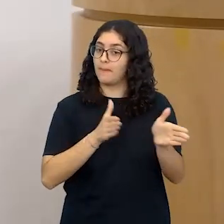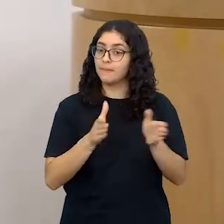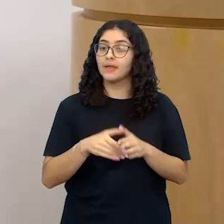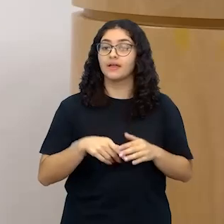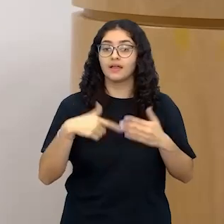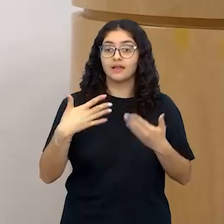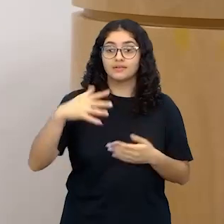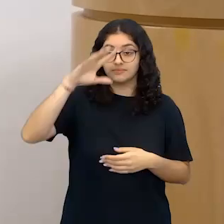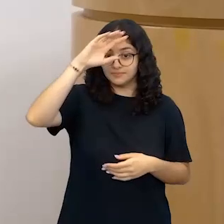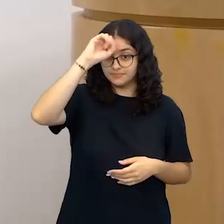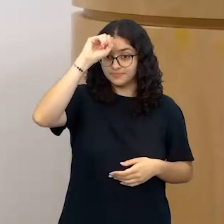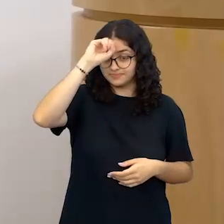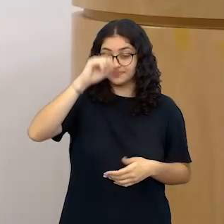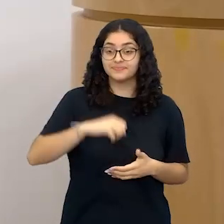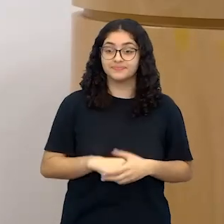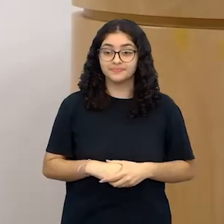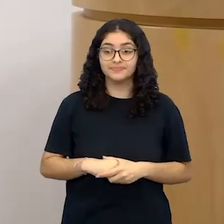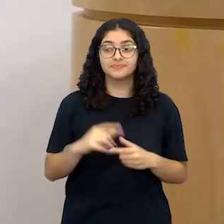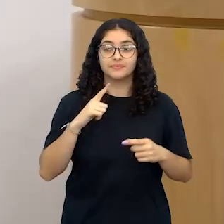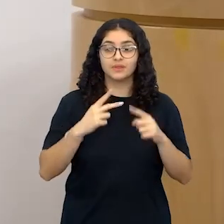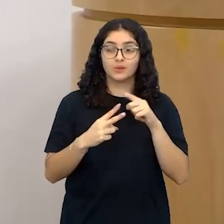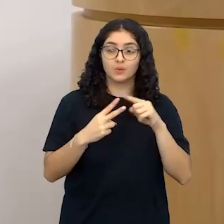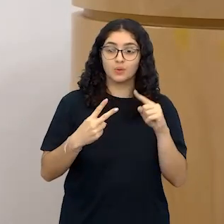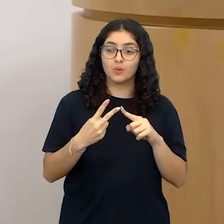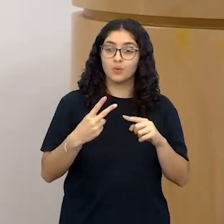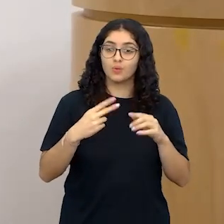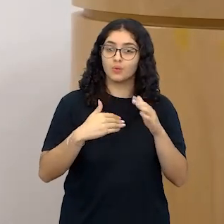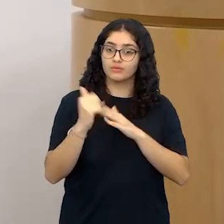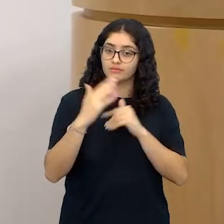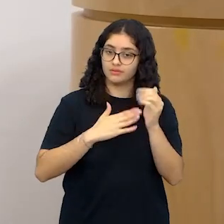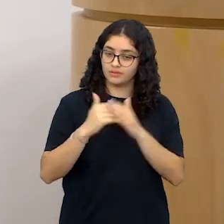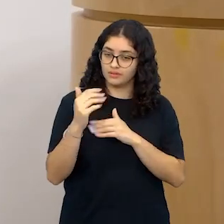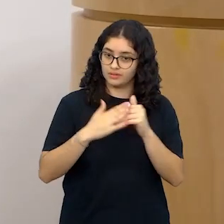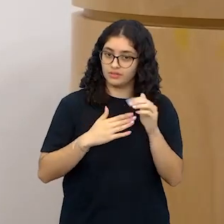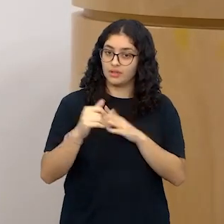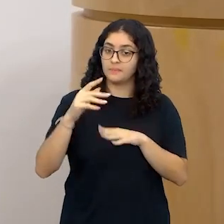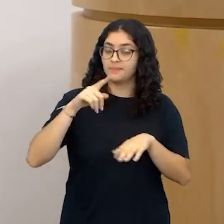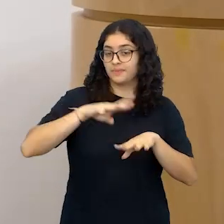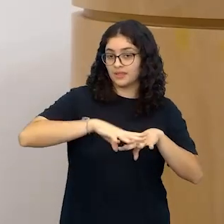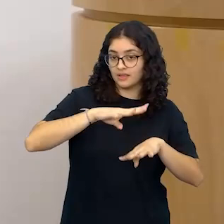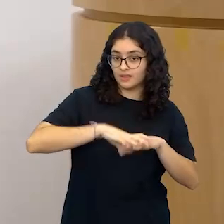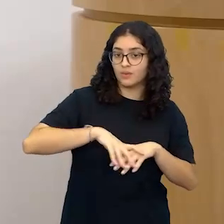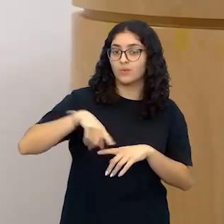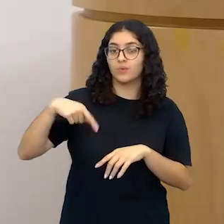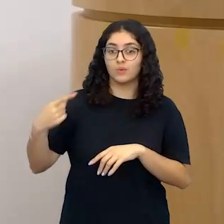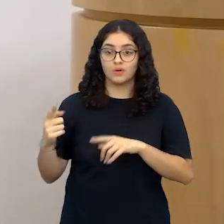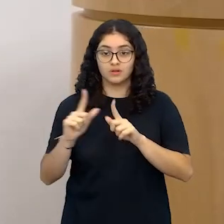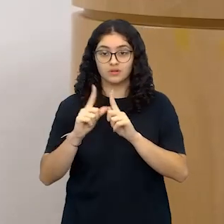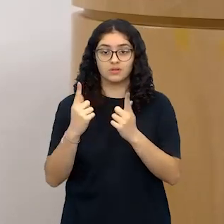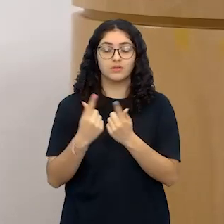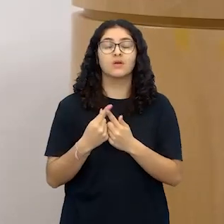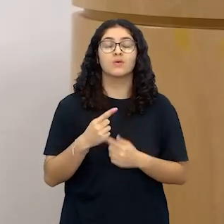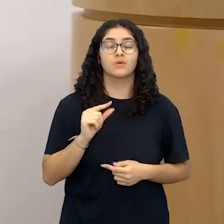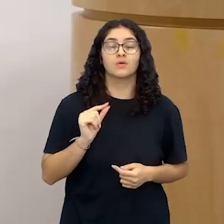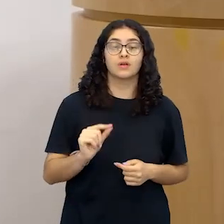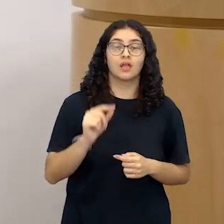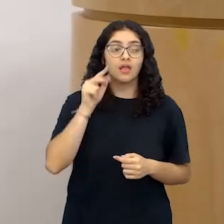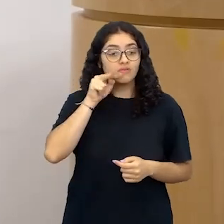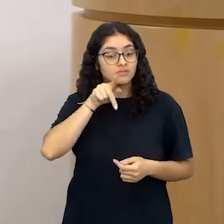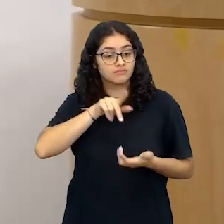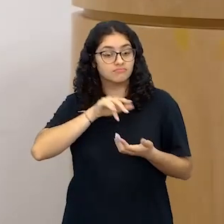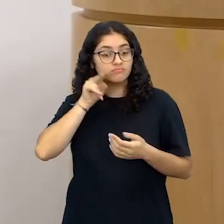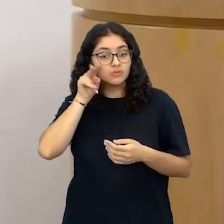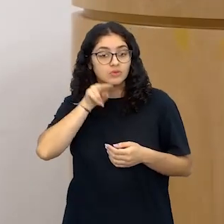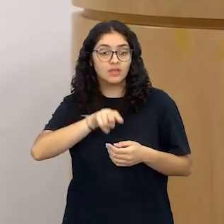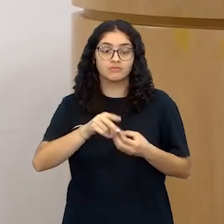aprendizagem. Ela trouxe aqui 2 formas práticas, né? Uma na matemática e outra na geografia, que é de deixar concreto.